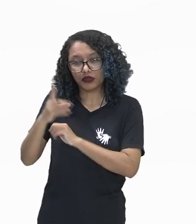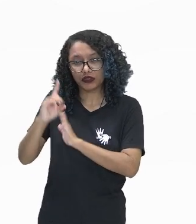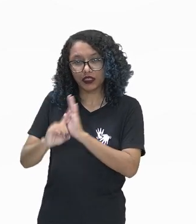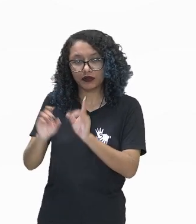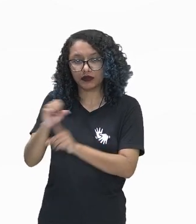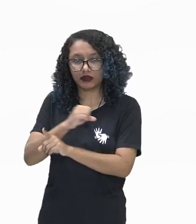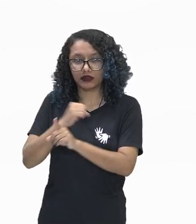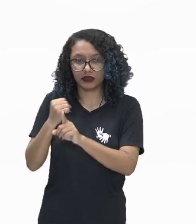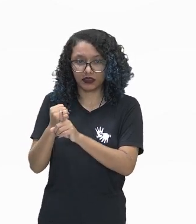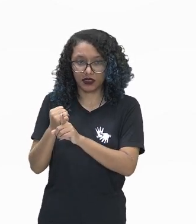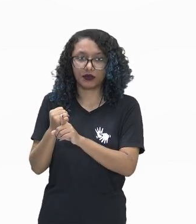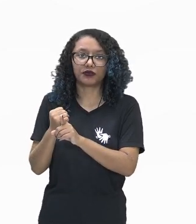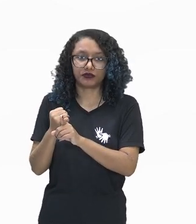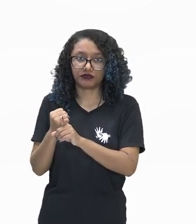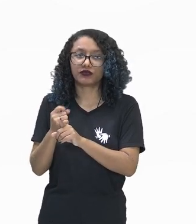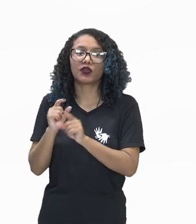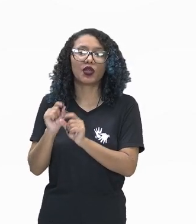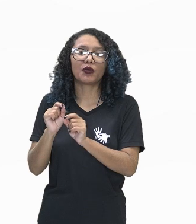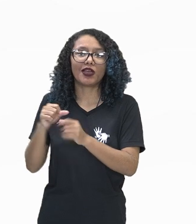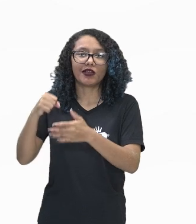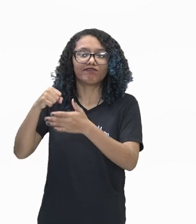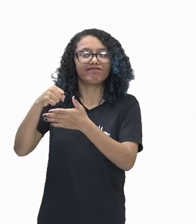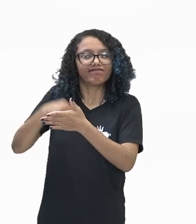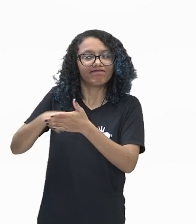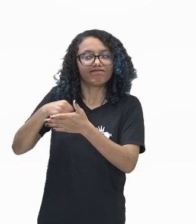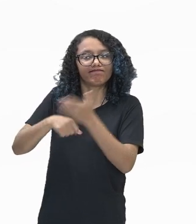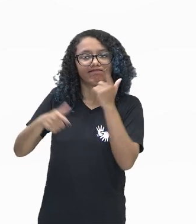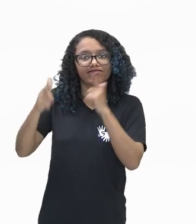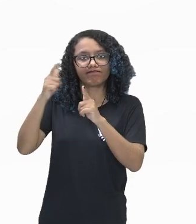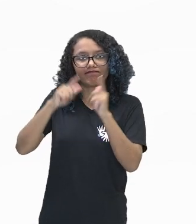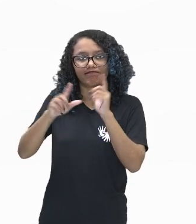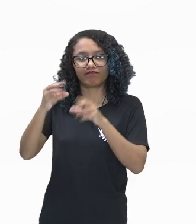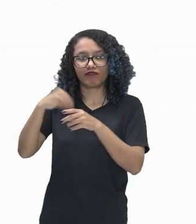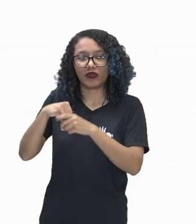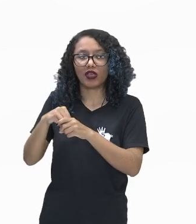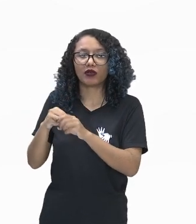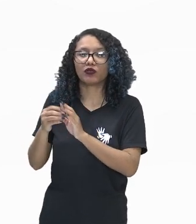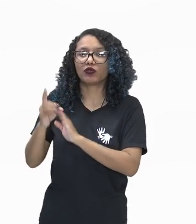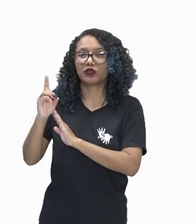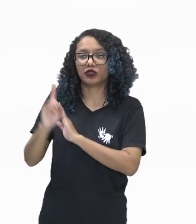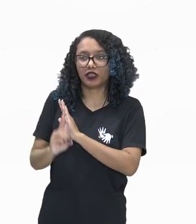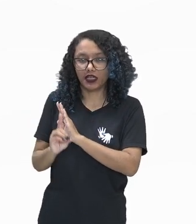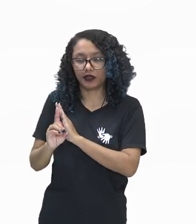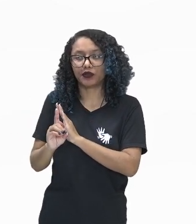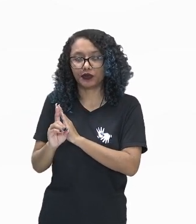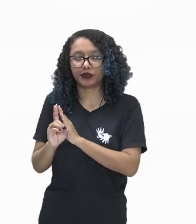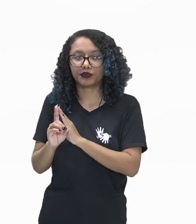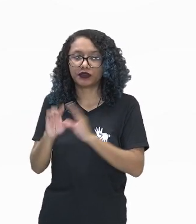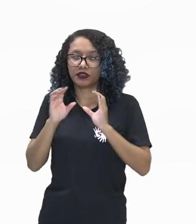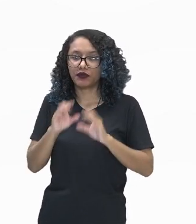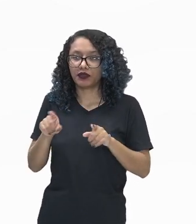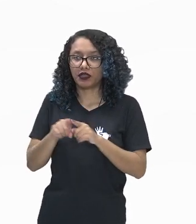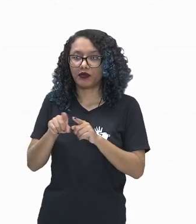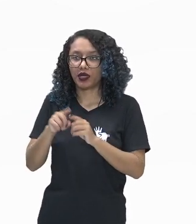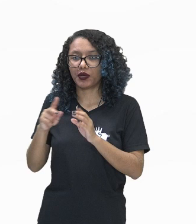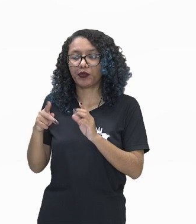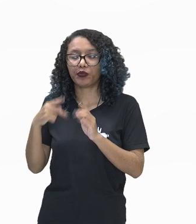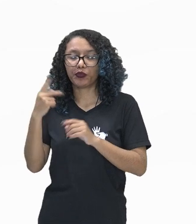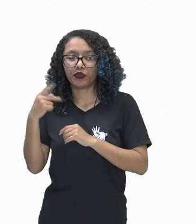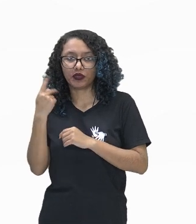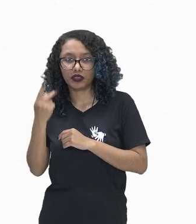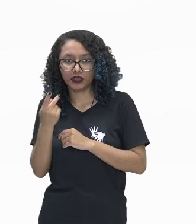são conquistas, né, que estão dentro dos direitos civil e político. Então, surgiu então os